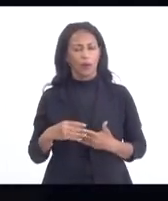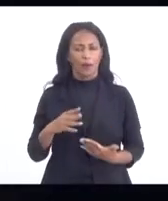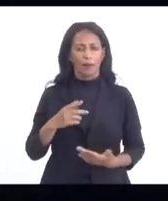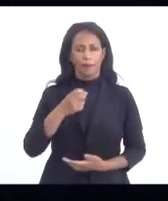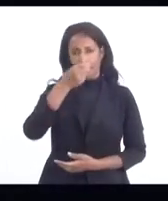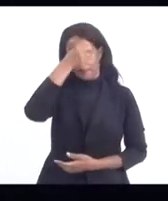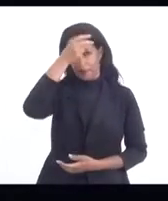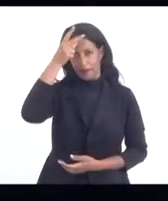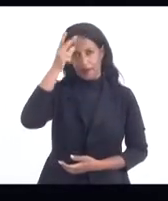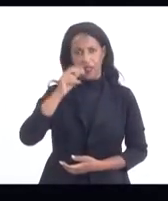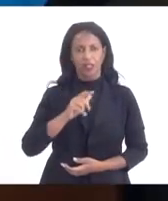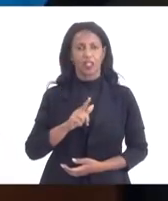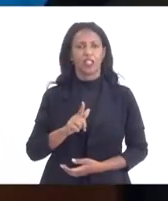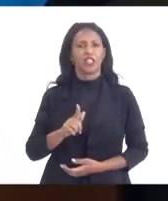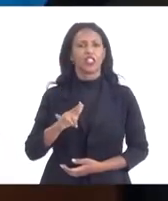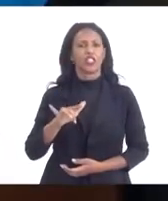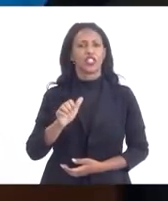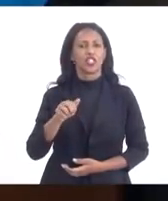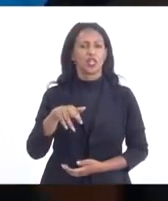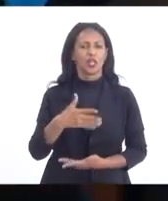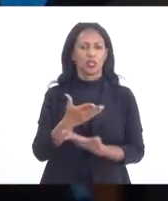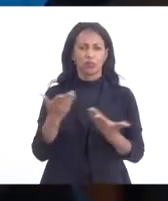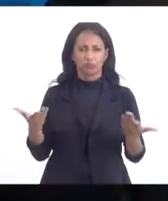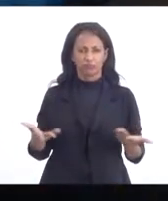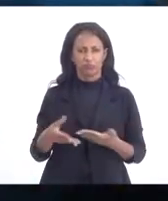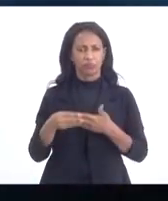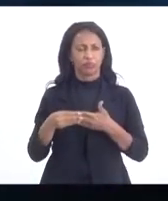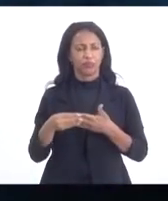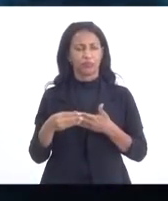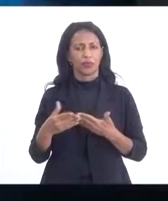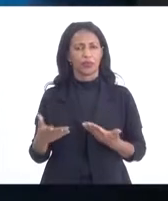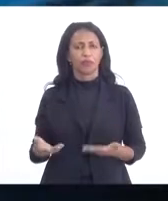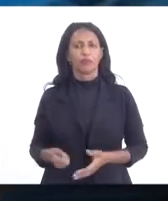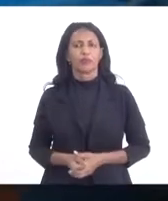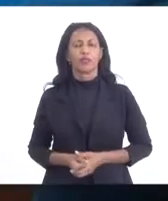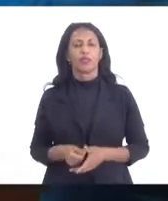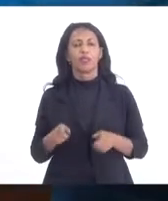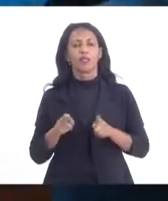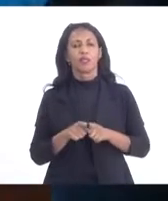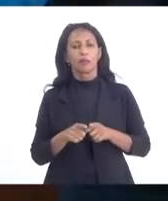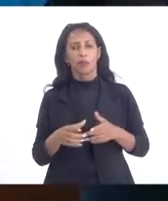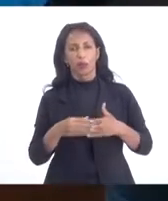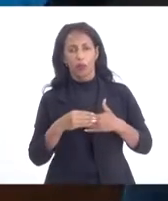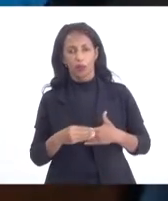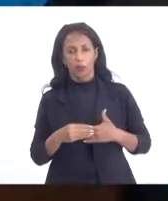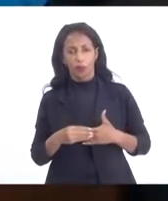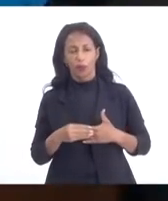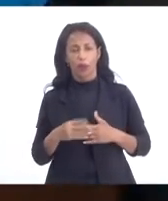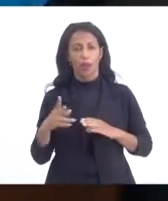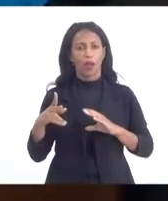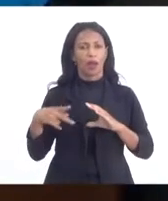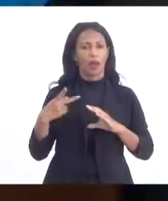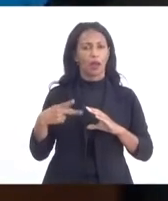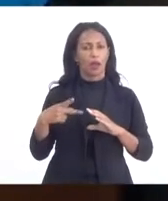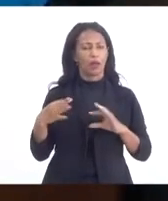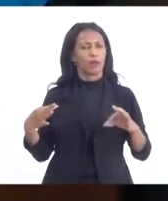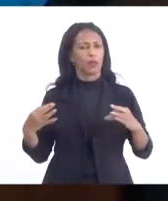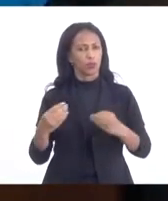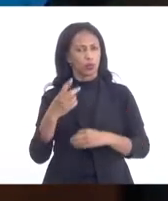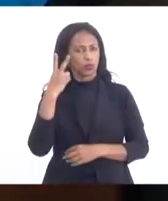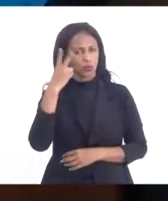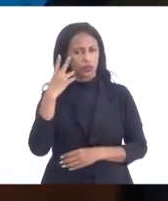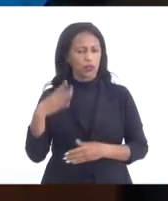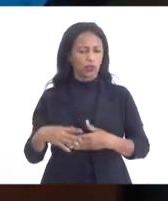Jeane, cumprimento todos os prefeitos, cumprimentando o presidente da Câmara, Jefferson Moreira, da Câmara de Porciúncula, cumprimento todos os